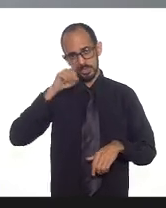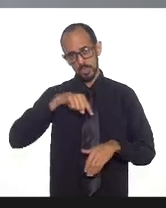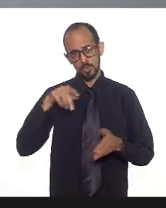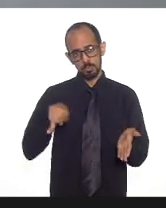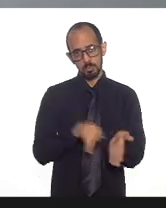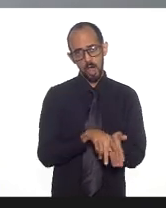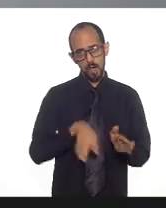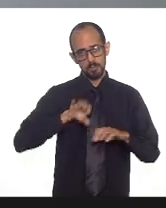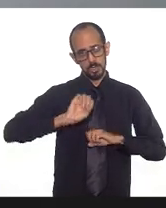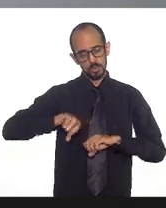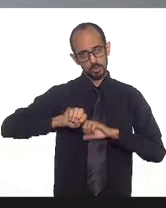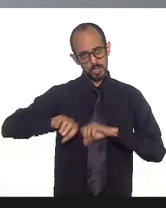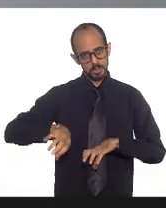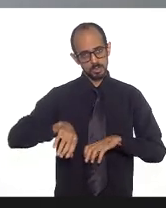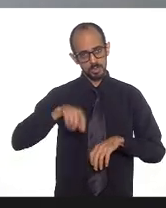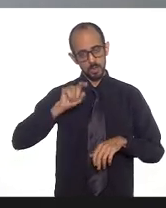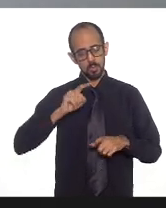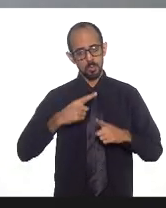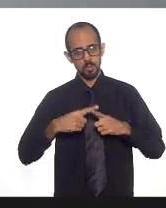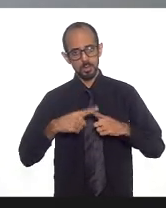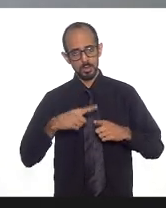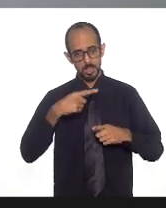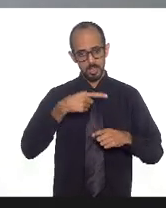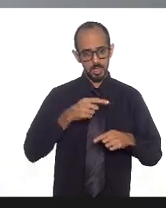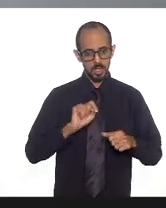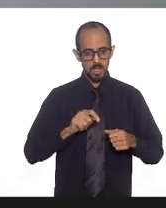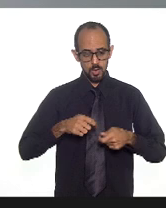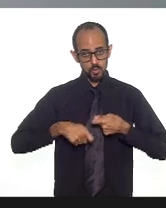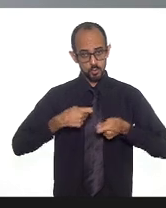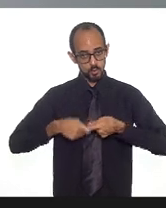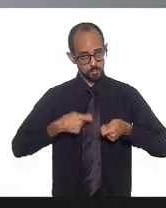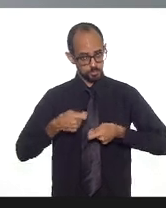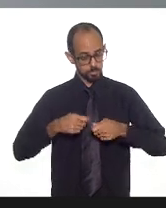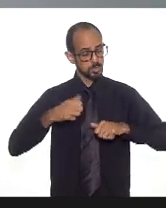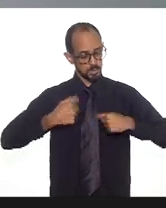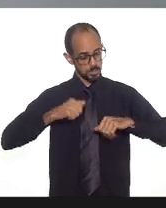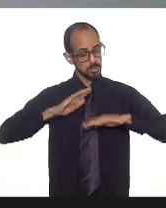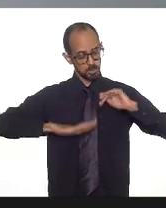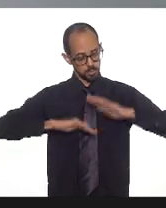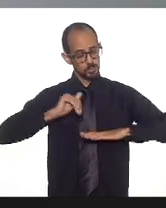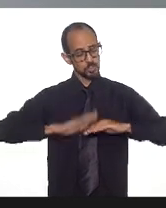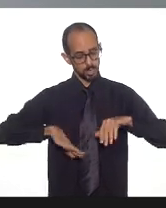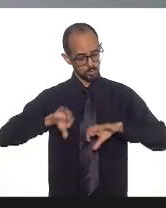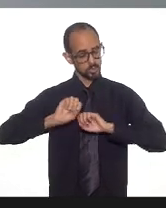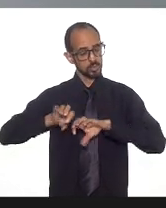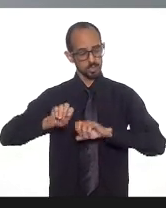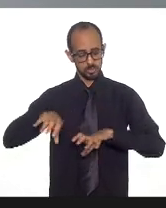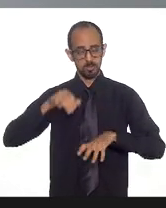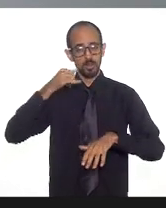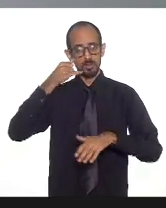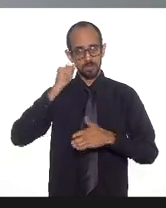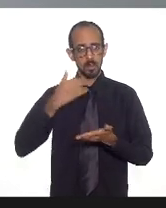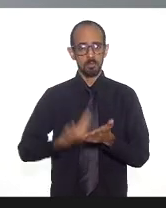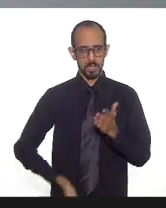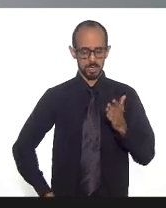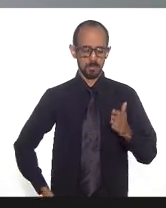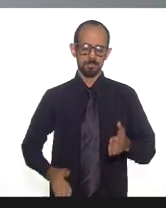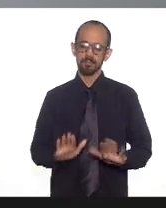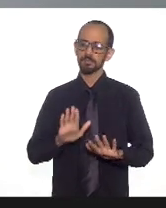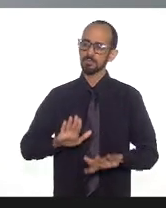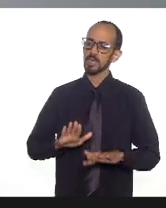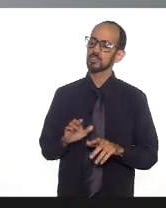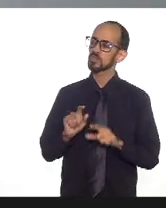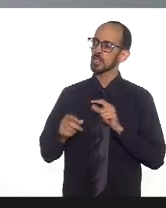bom que a gestão da educação esteja na mão de um profissional de educação, senão a coisa se perde e não tem como dialogar. Então, o que,